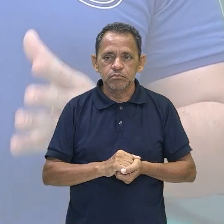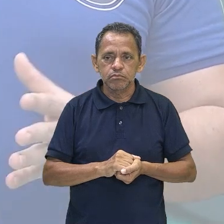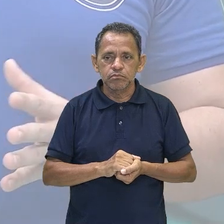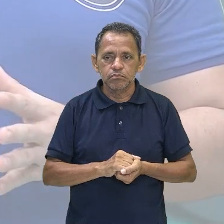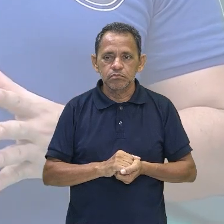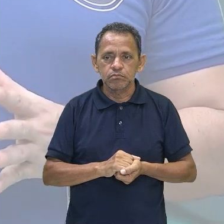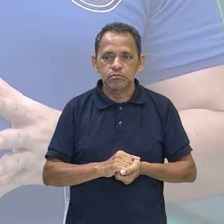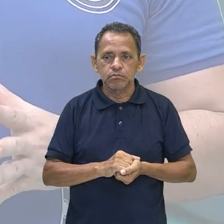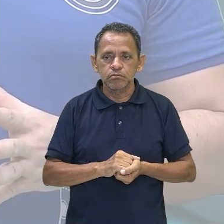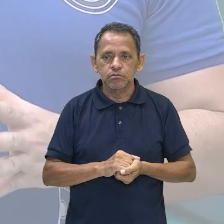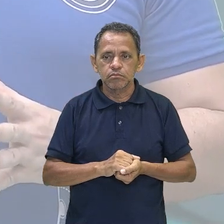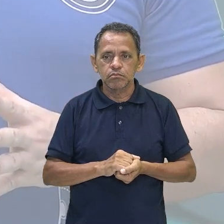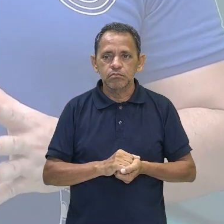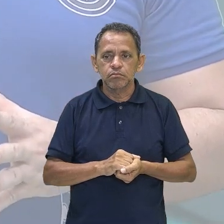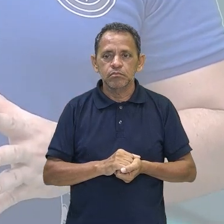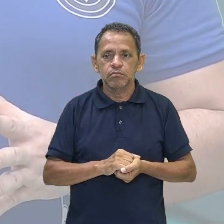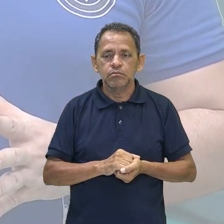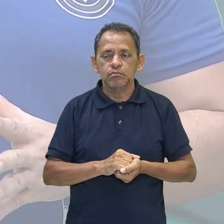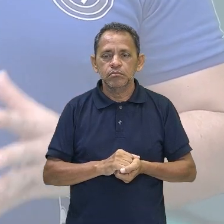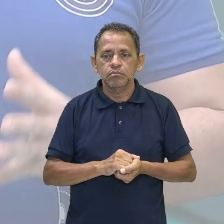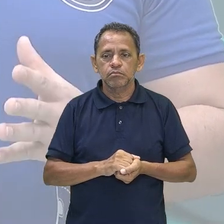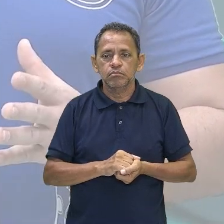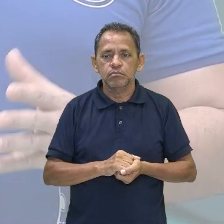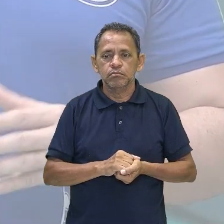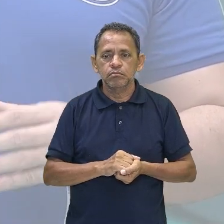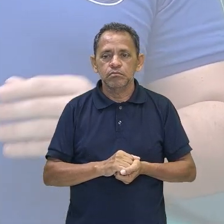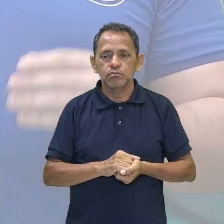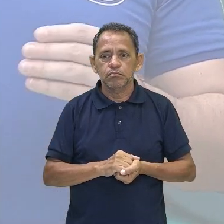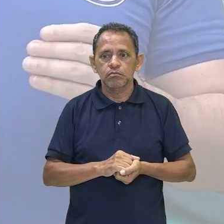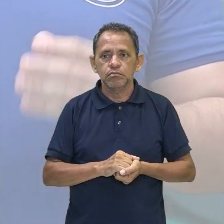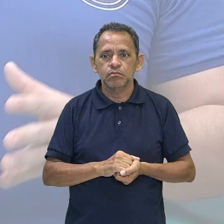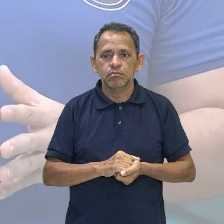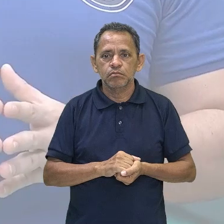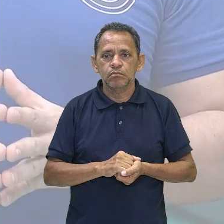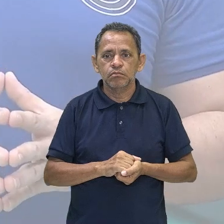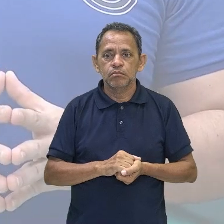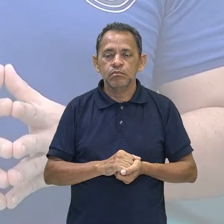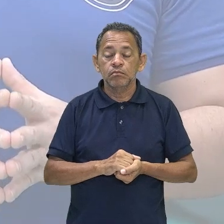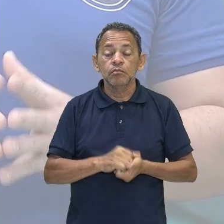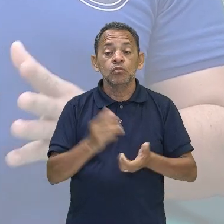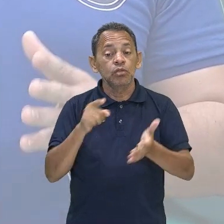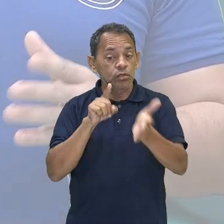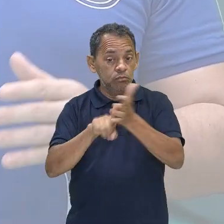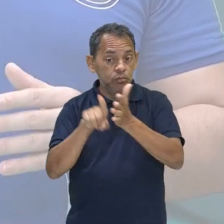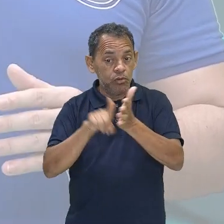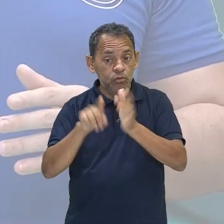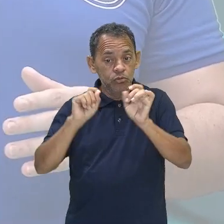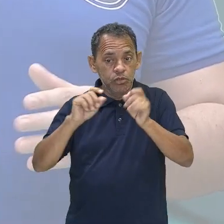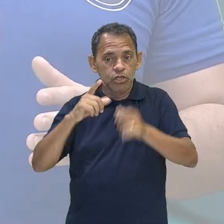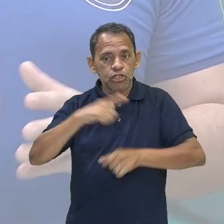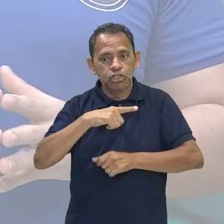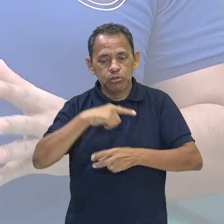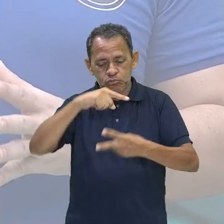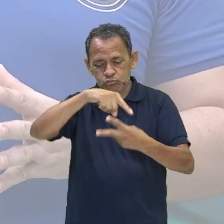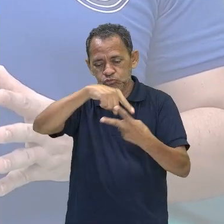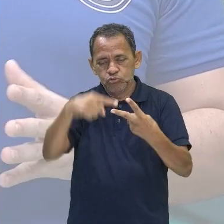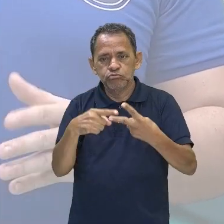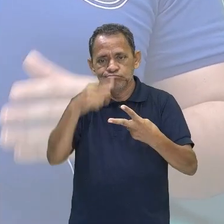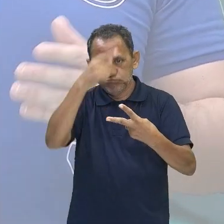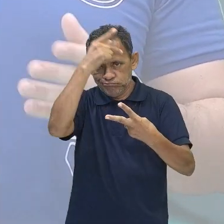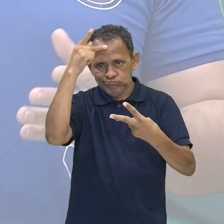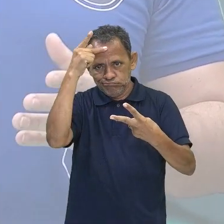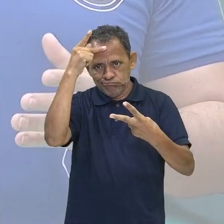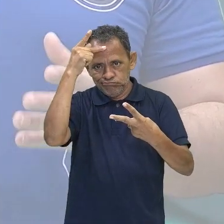Are Potira and Solomon eating chocolate? Então, aí nessa pergunta, né, nós temos duas